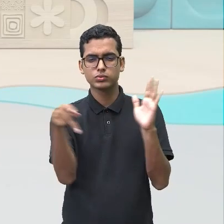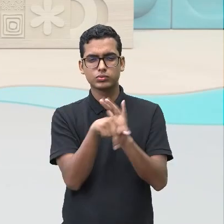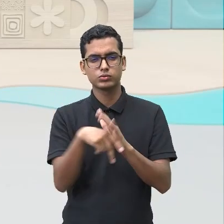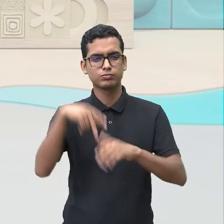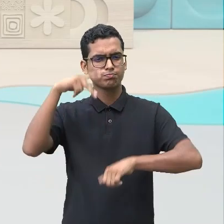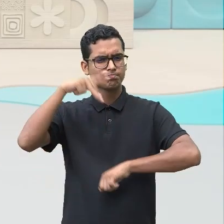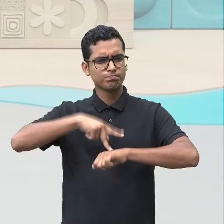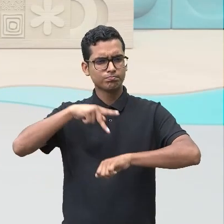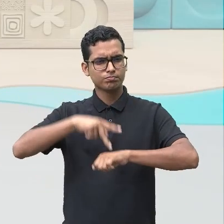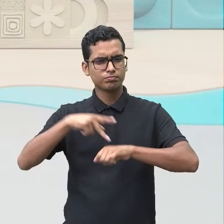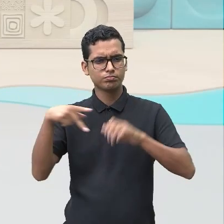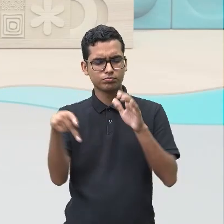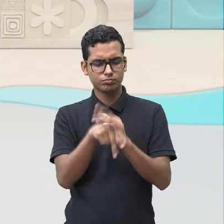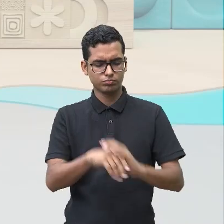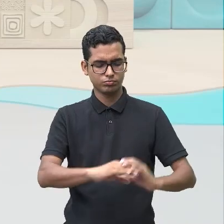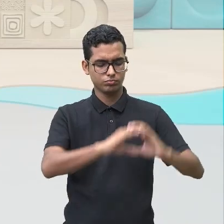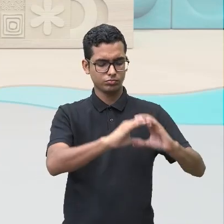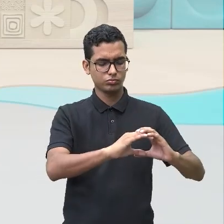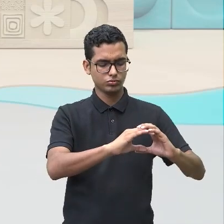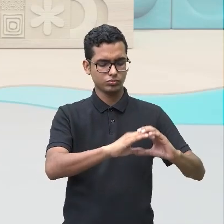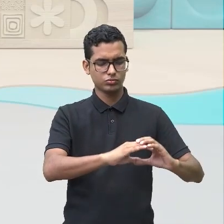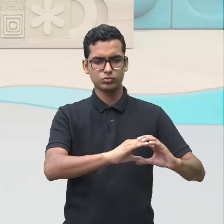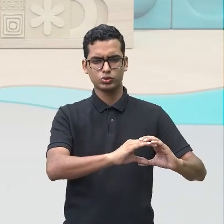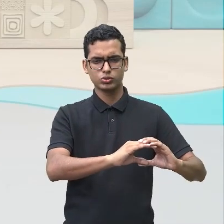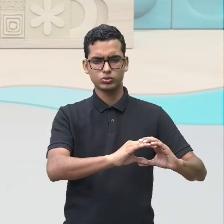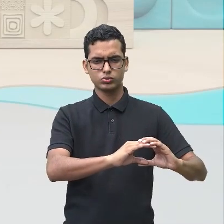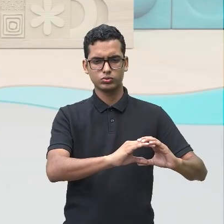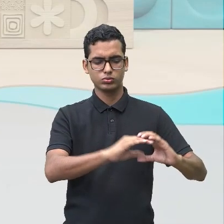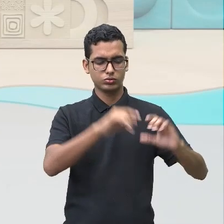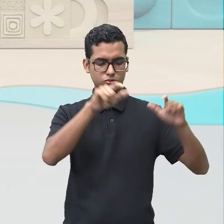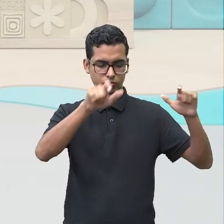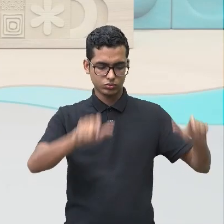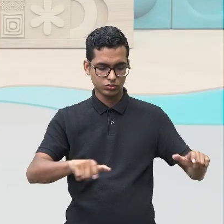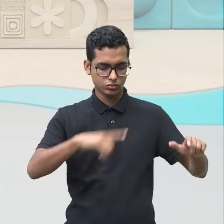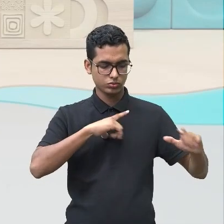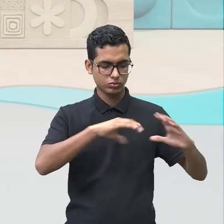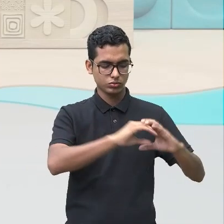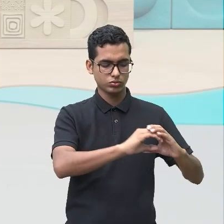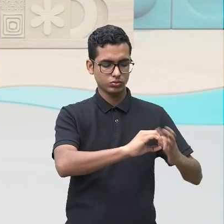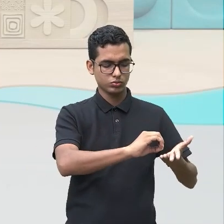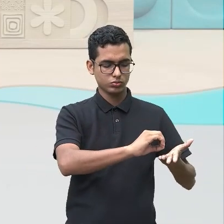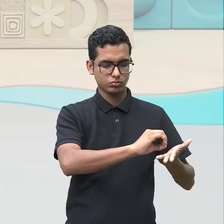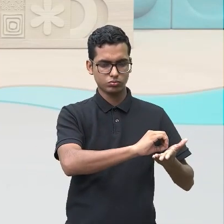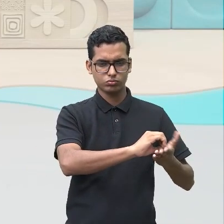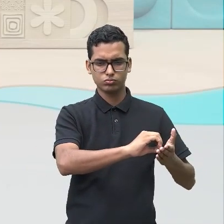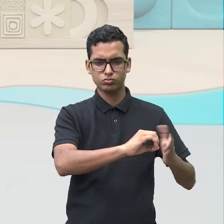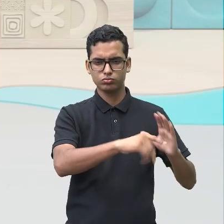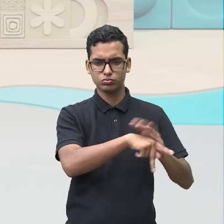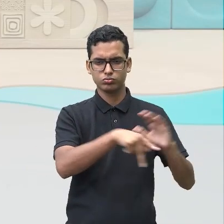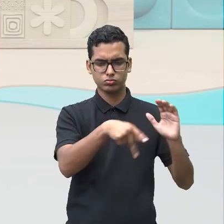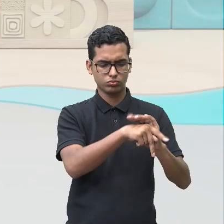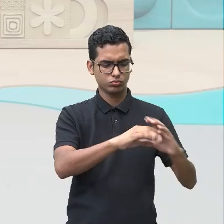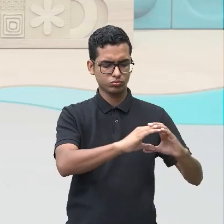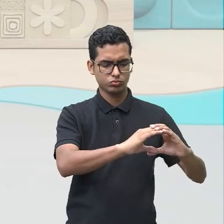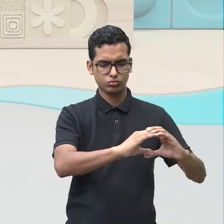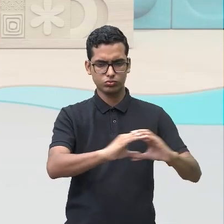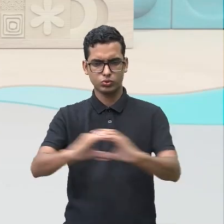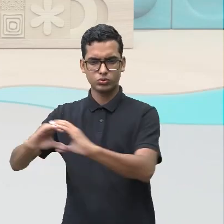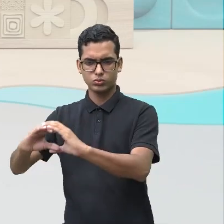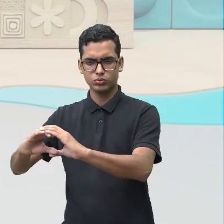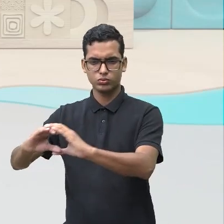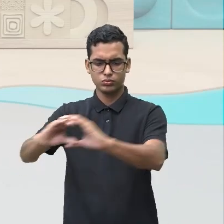rochas que saem deslizando. Olha aí, ó, os rastros pelo chão, né? Então, é algo que chamava muita